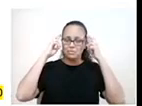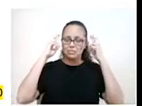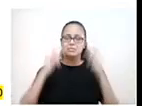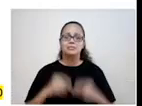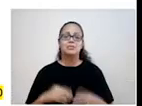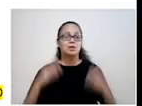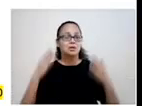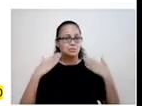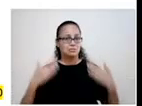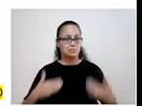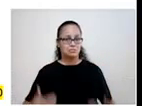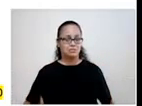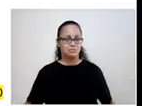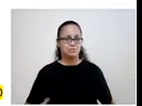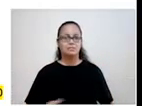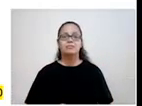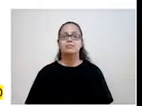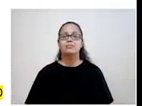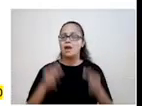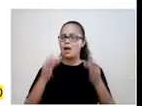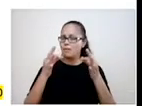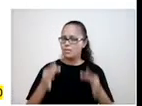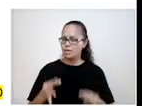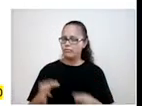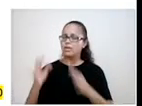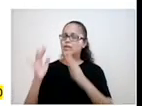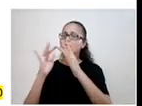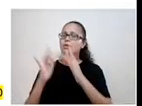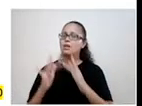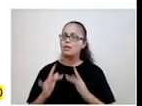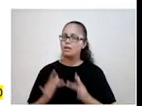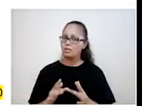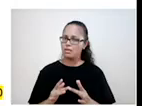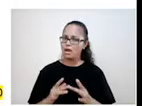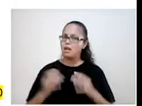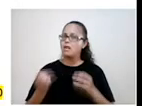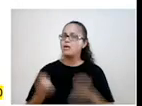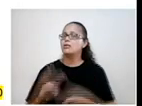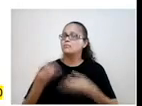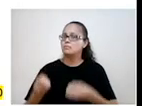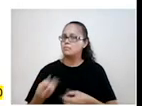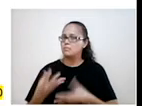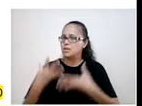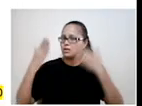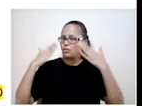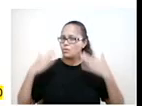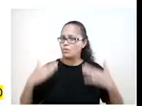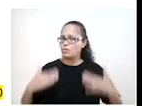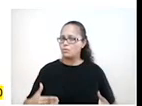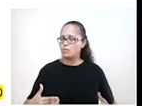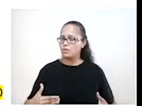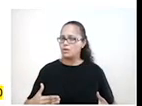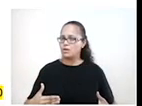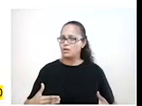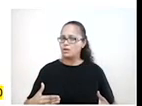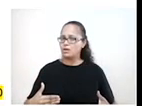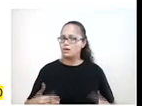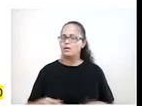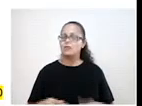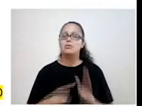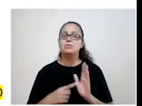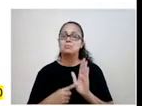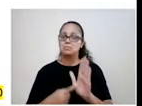de corpos. A perfeição dos detalhes e a expressão corporal que ele conseguia reproduzir nas esculturas